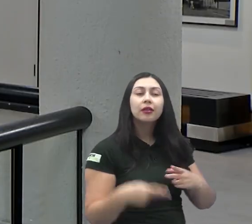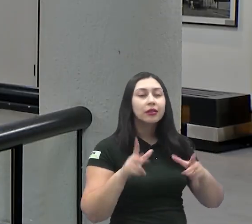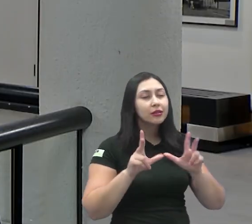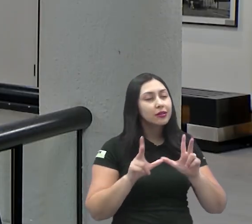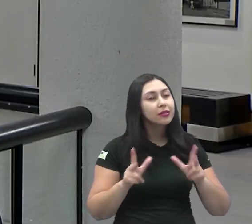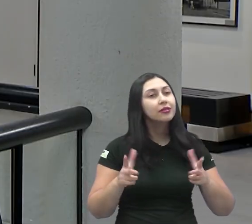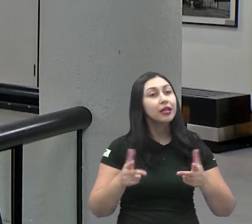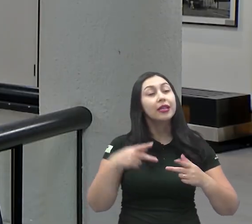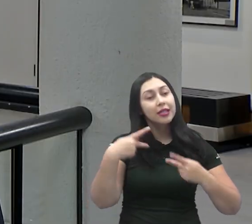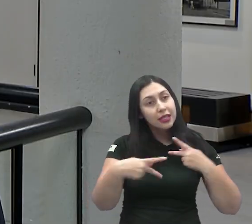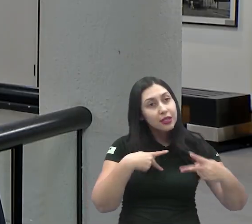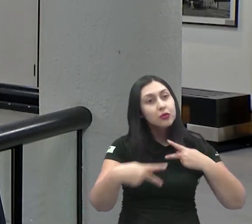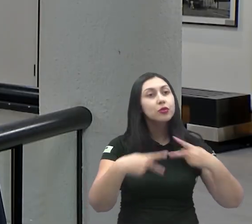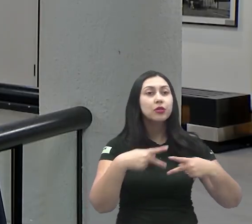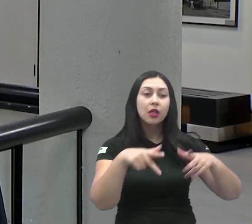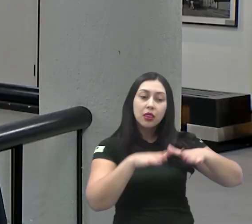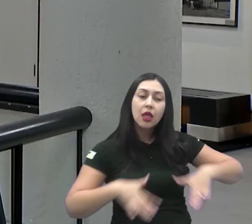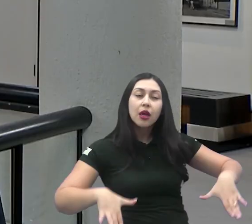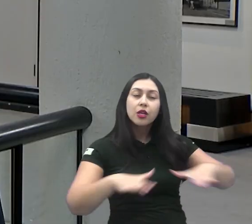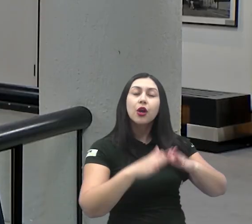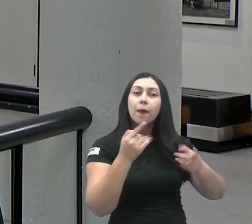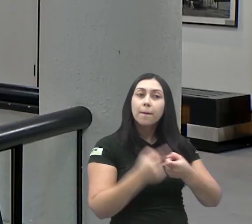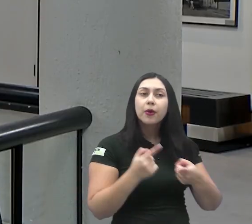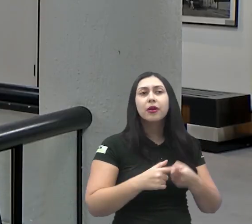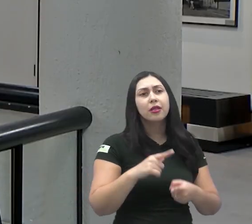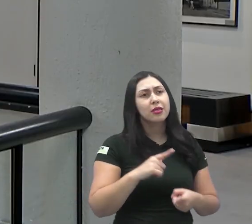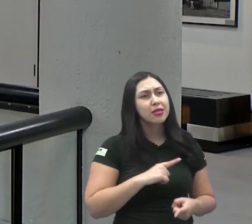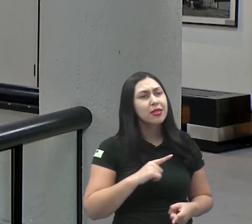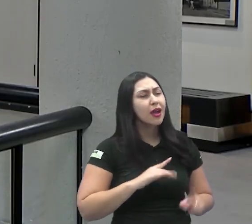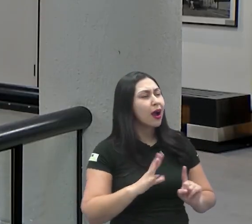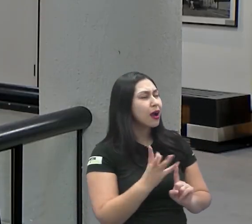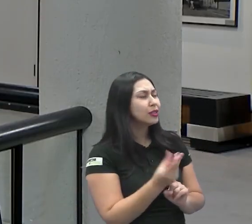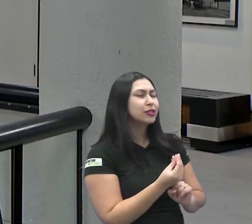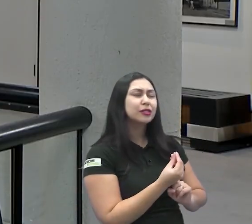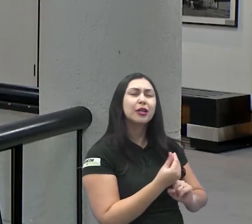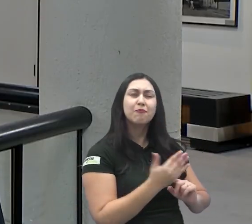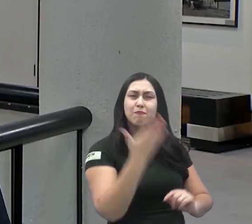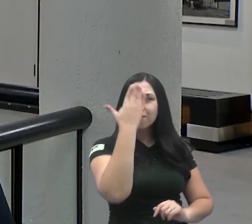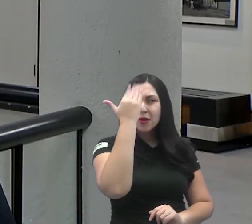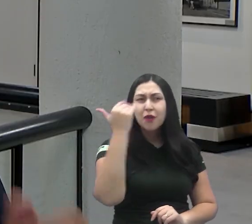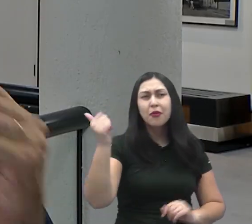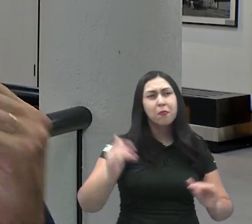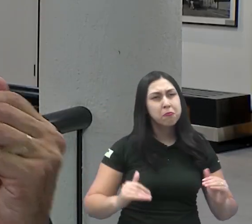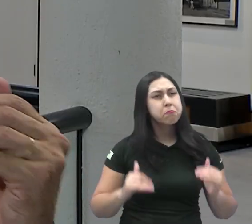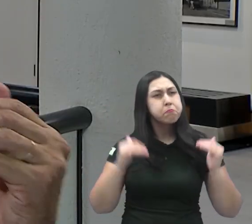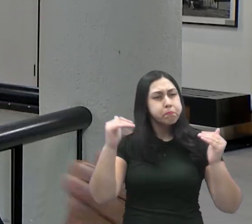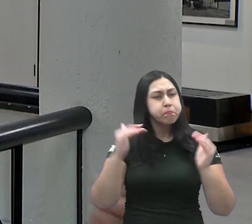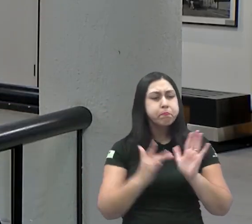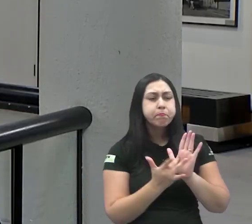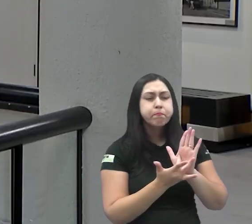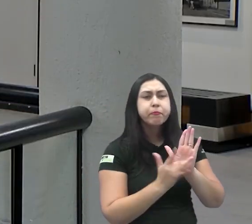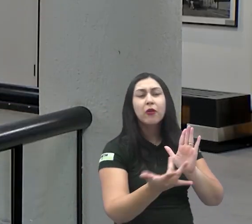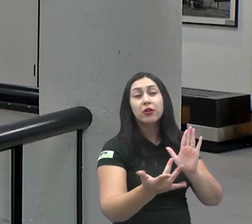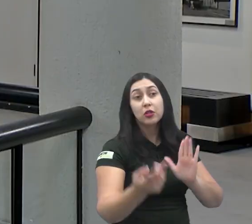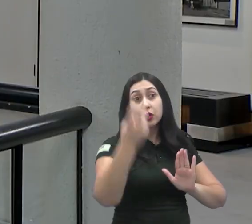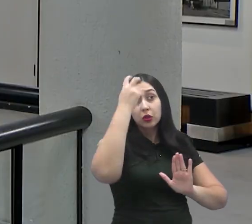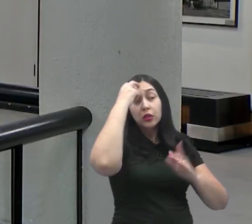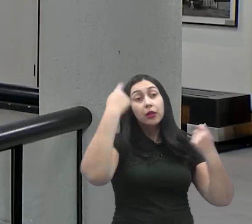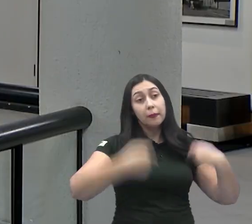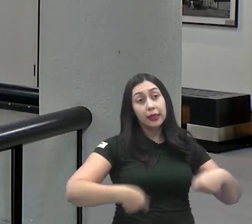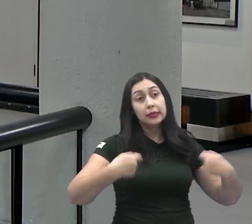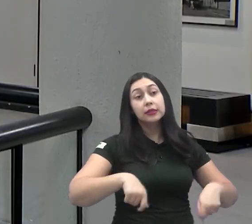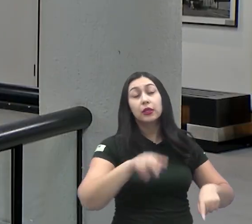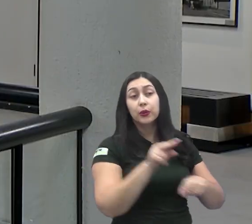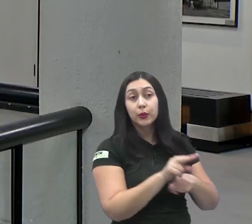artista da nossa cidade, o artista da nossa região, porque a região tem grandes artistas, tem grandes expressões de cultura que